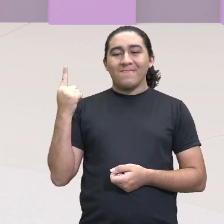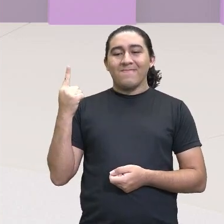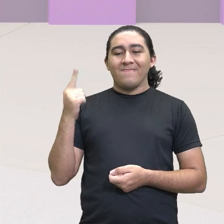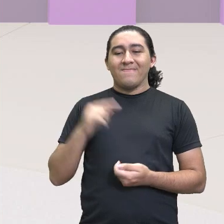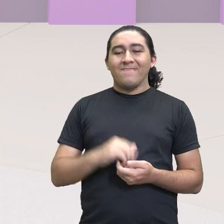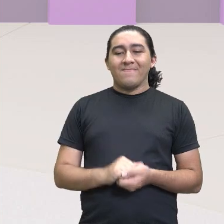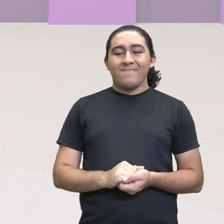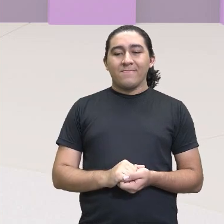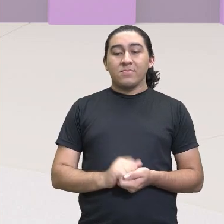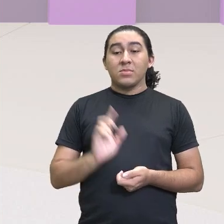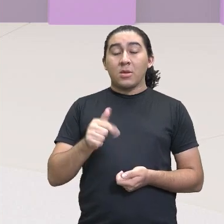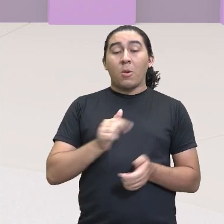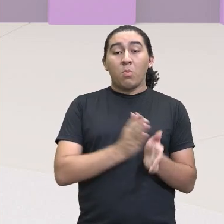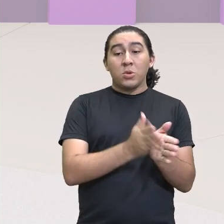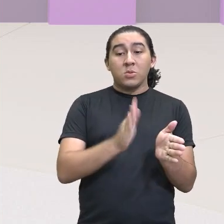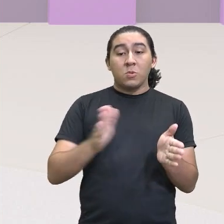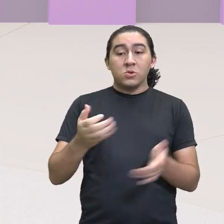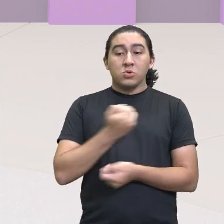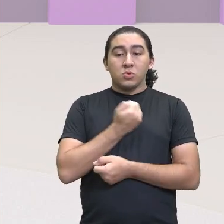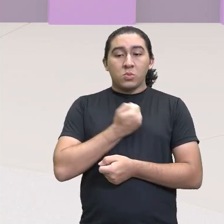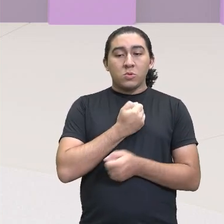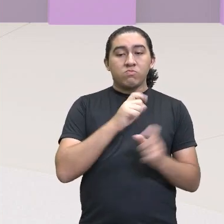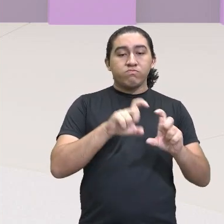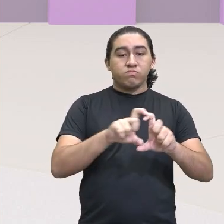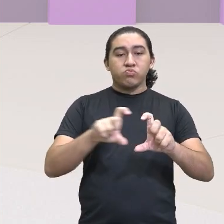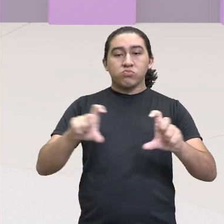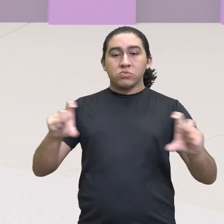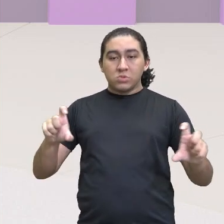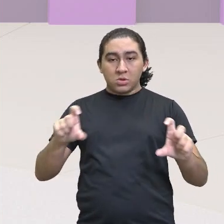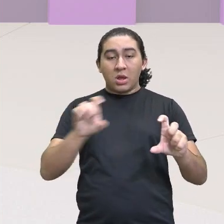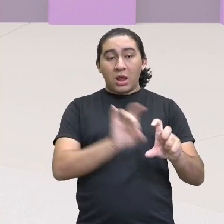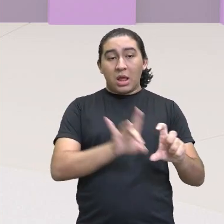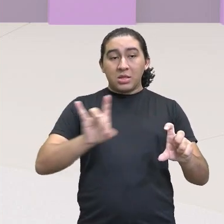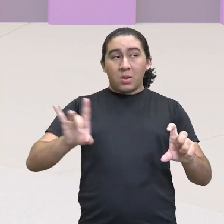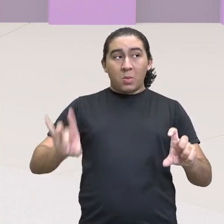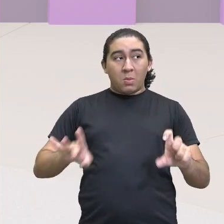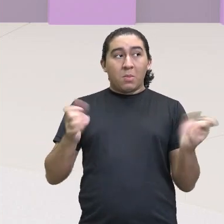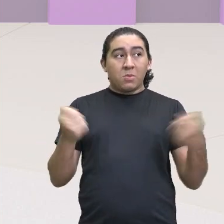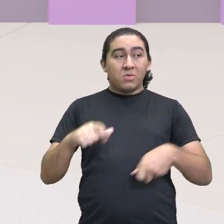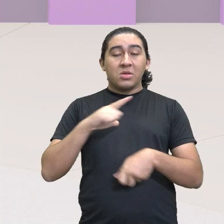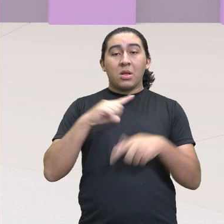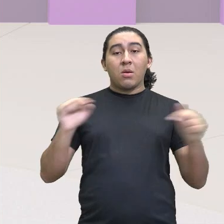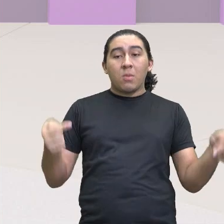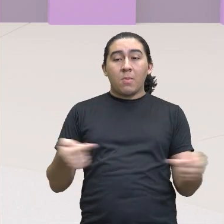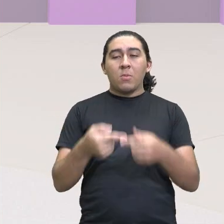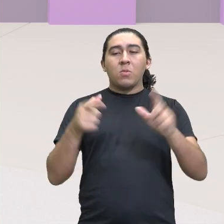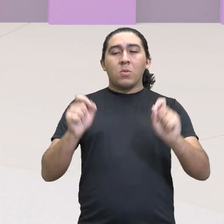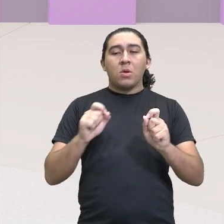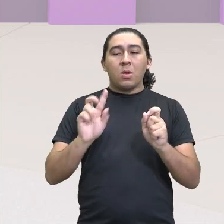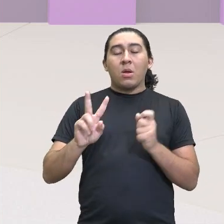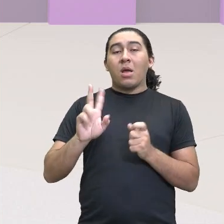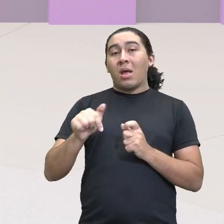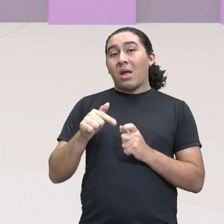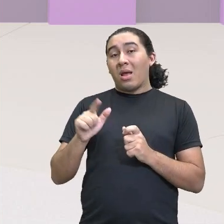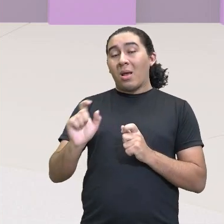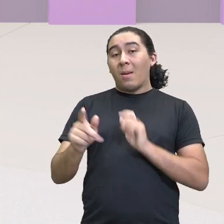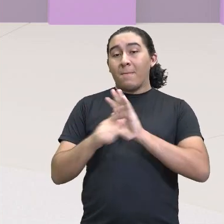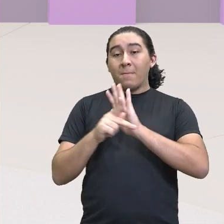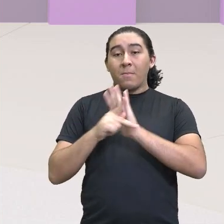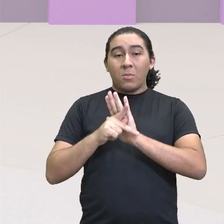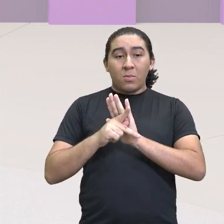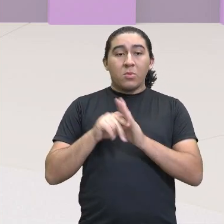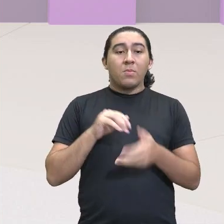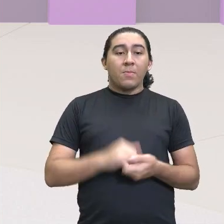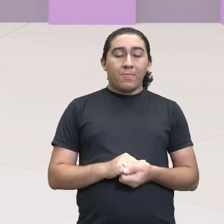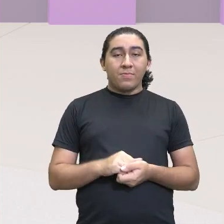é uma sequência numérica em que cada termo é gerado a partir do produto por uma constante.